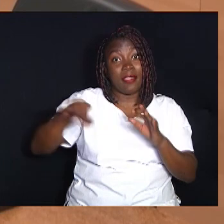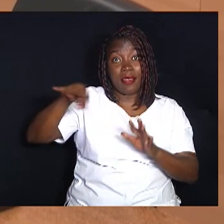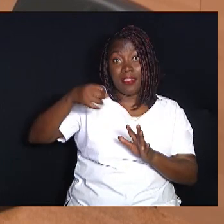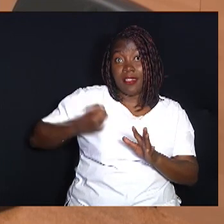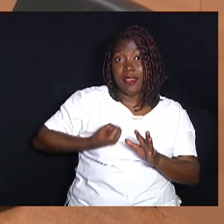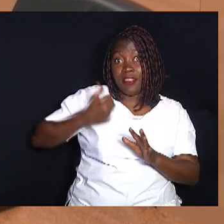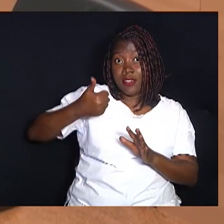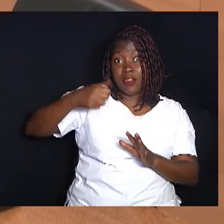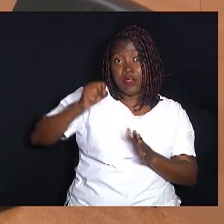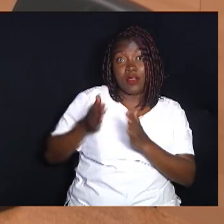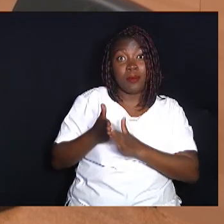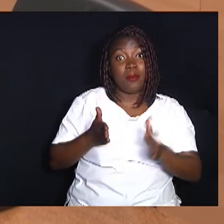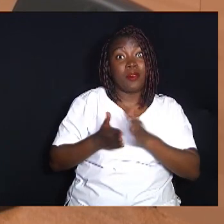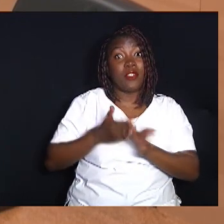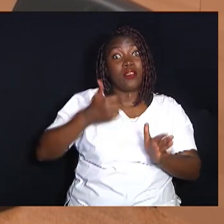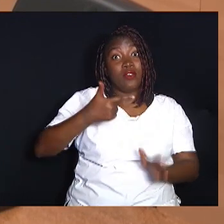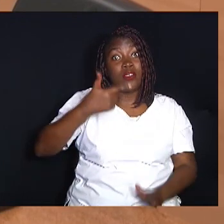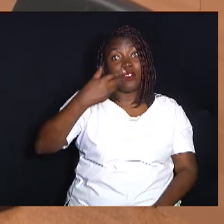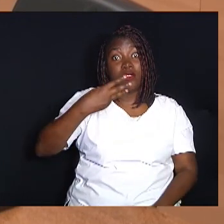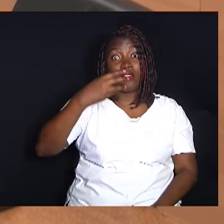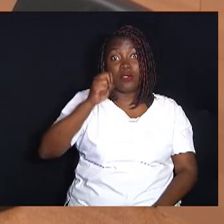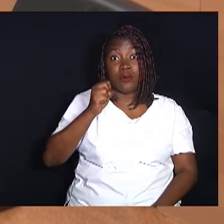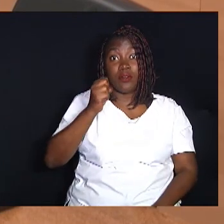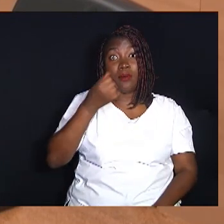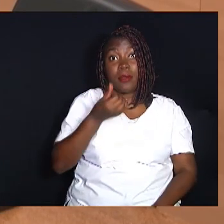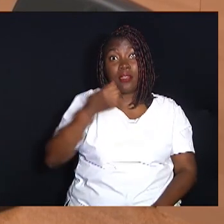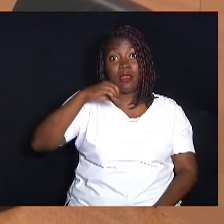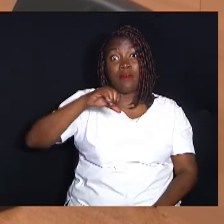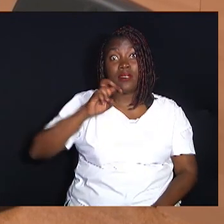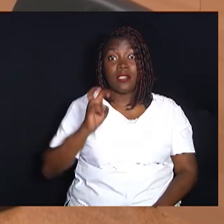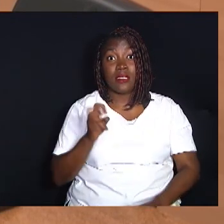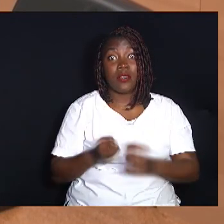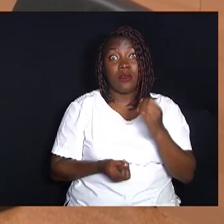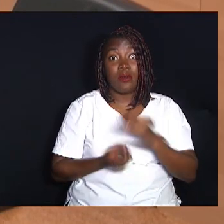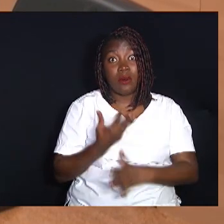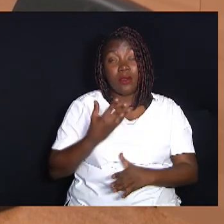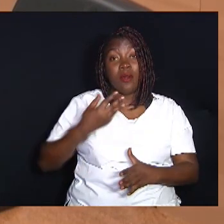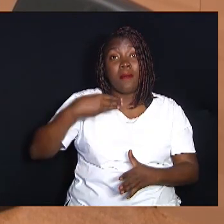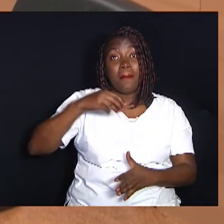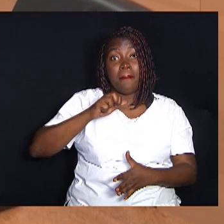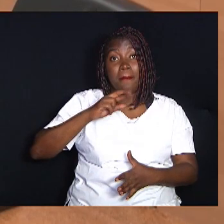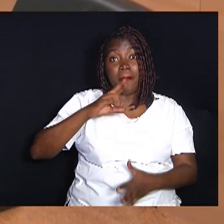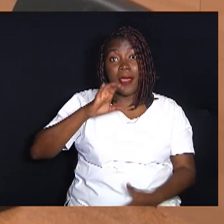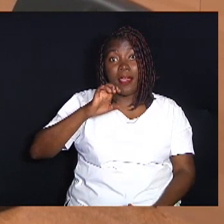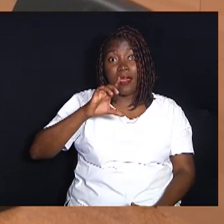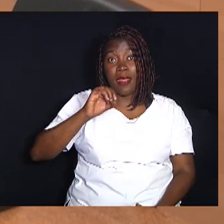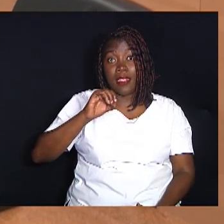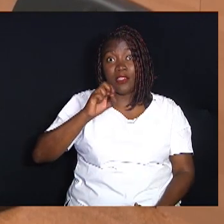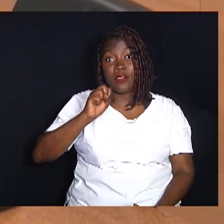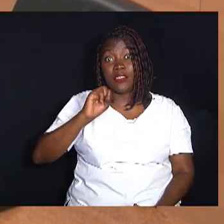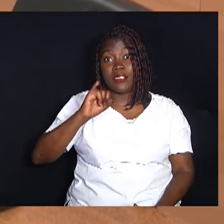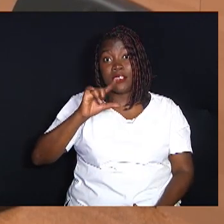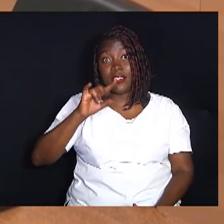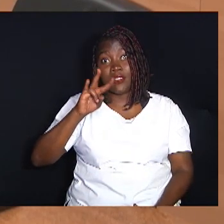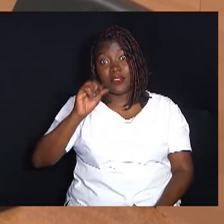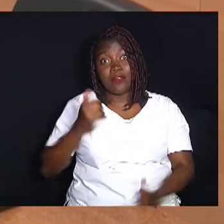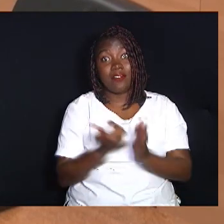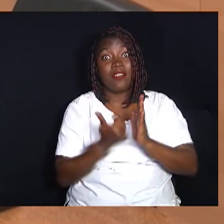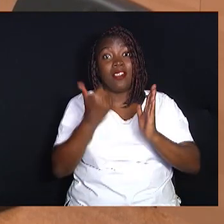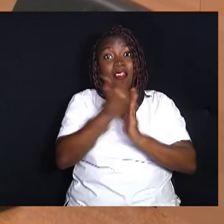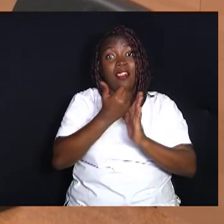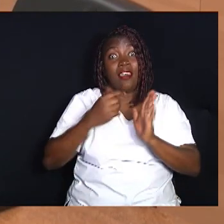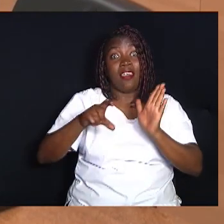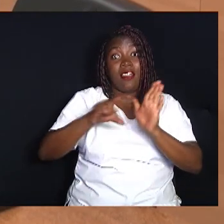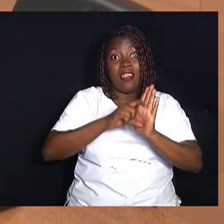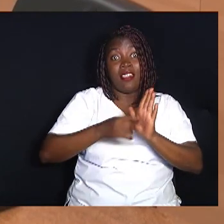processo 238695, de autoria do senhor Marcelo Silva, que acrescenta o artigo 6º-A à